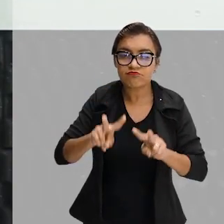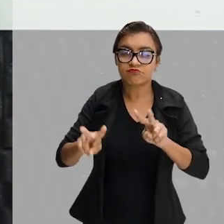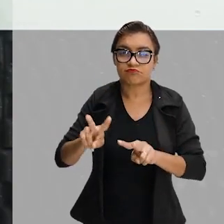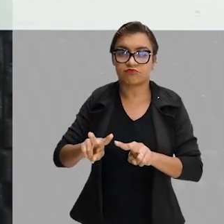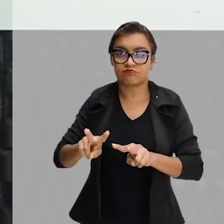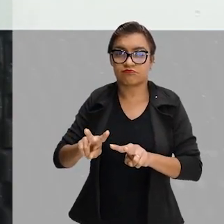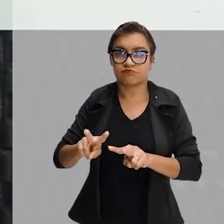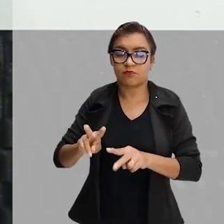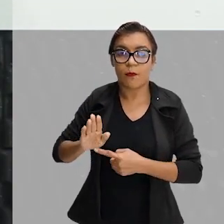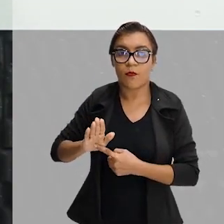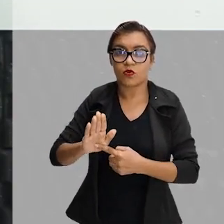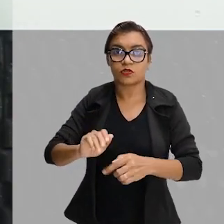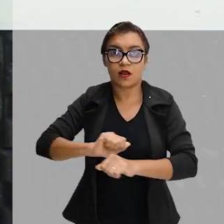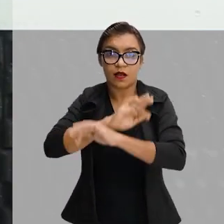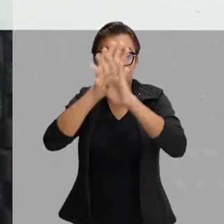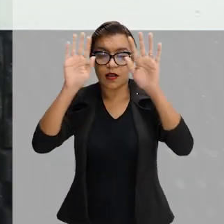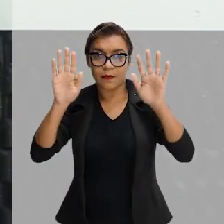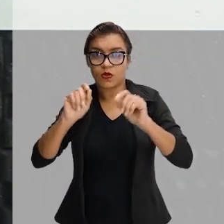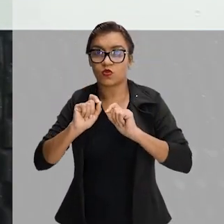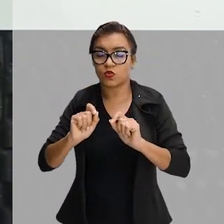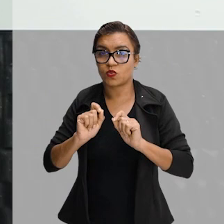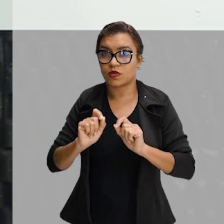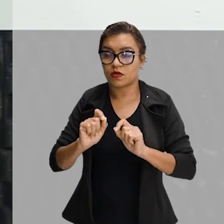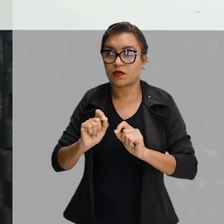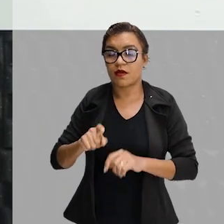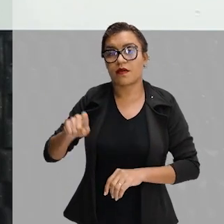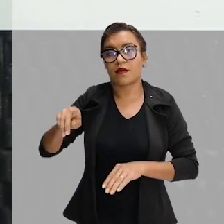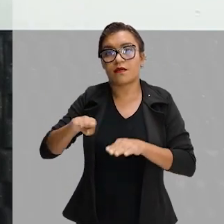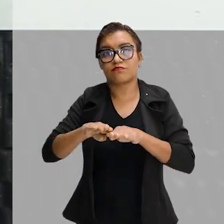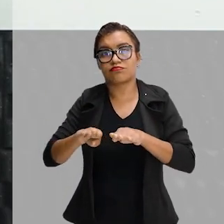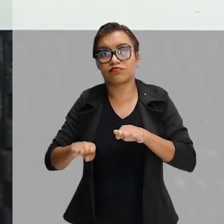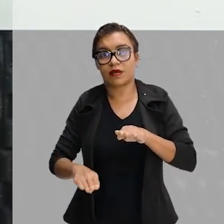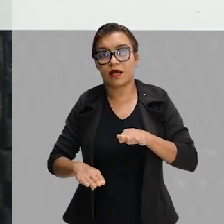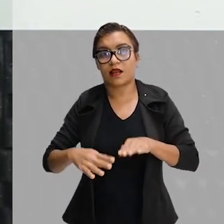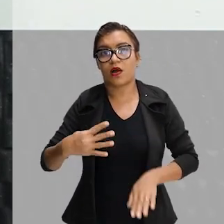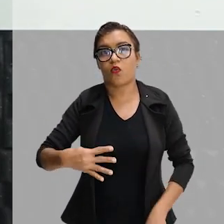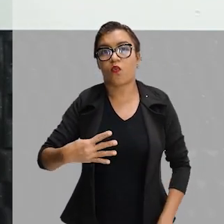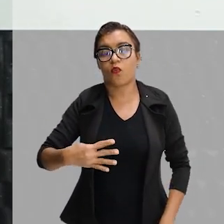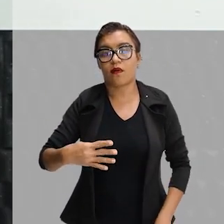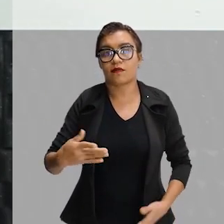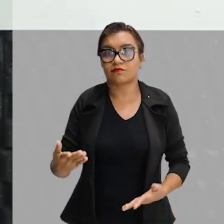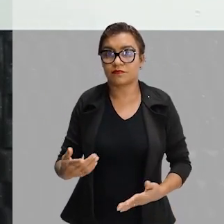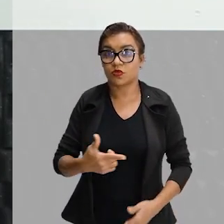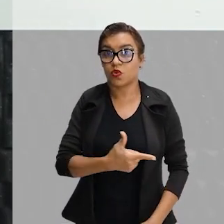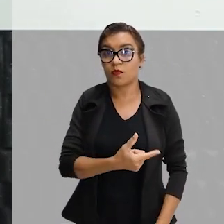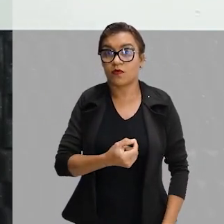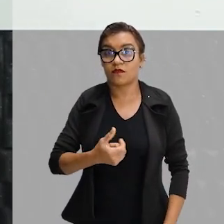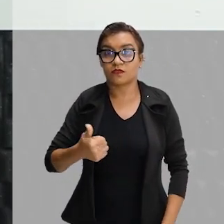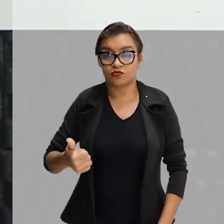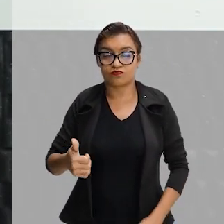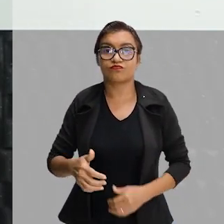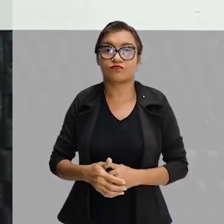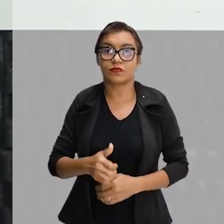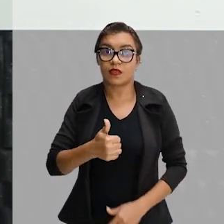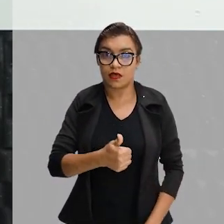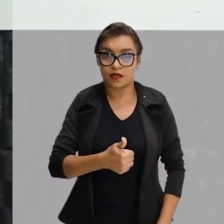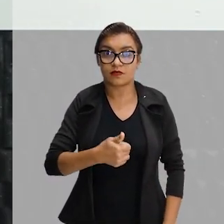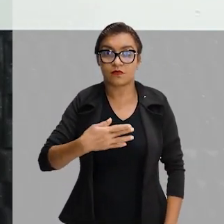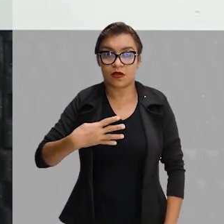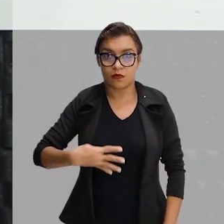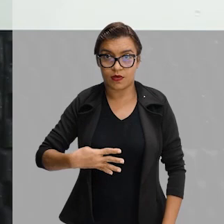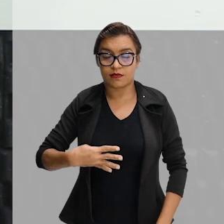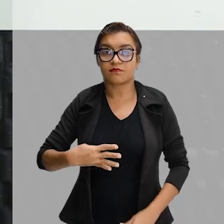a expectativa é que o Brasil caia para a 14ª posição em 2021. Tá? 14ª